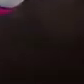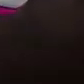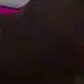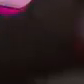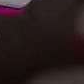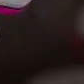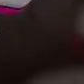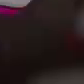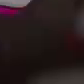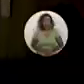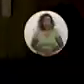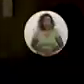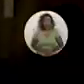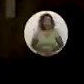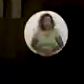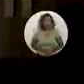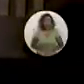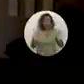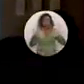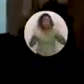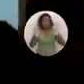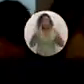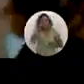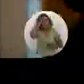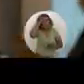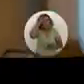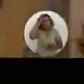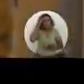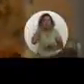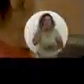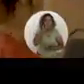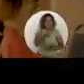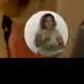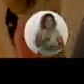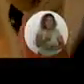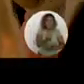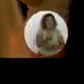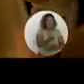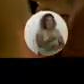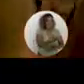23! Olá, gente!